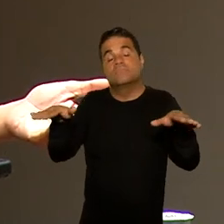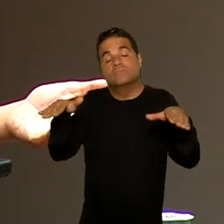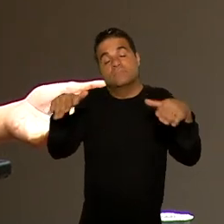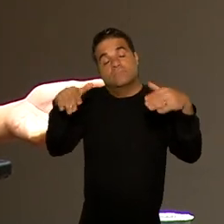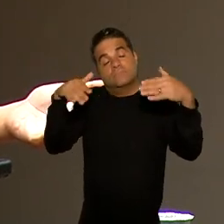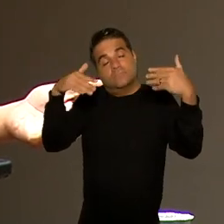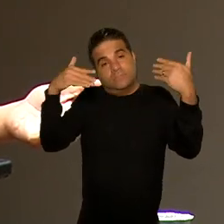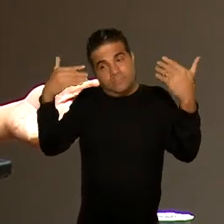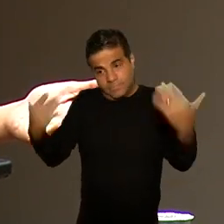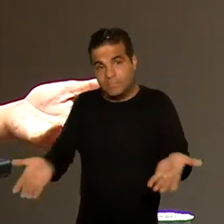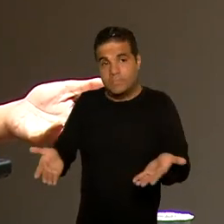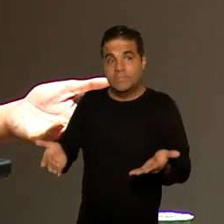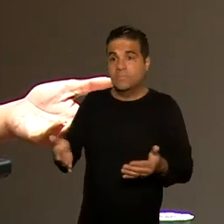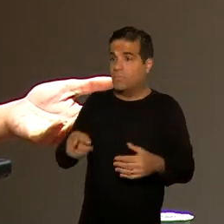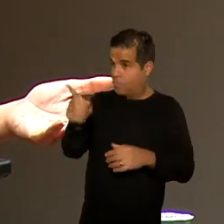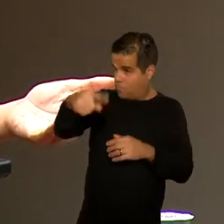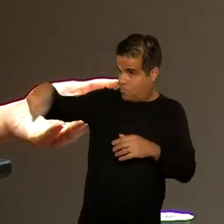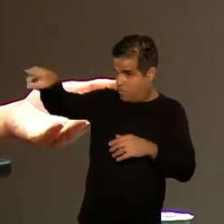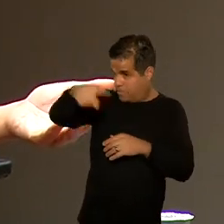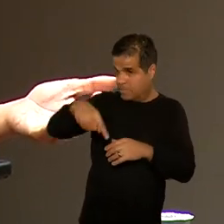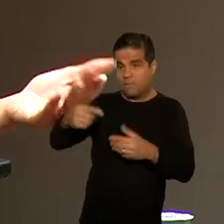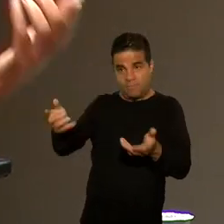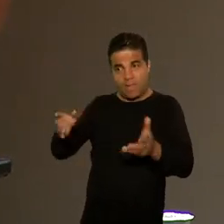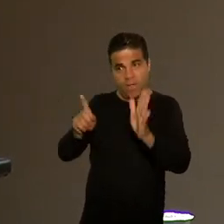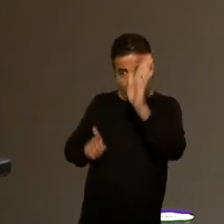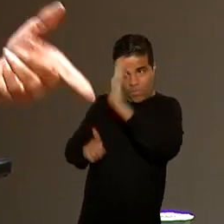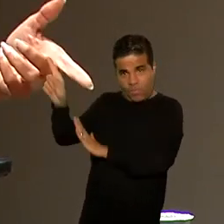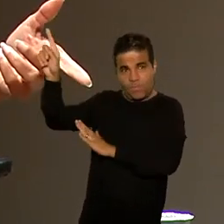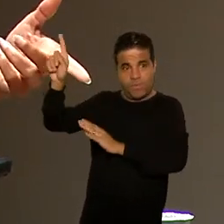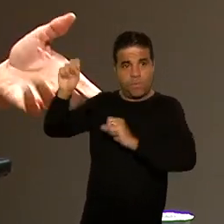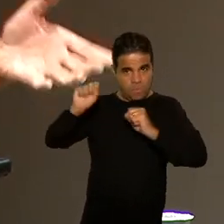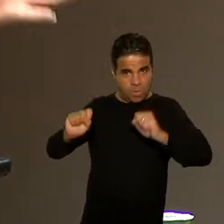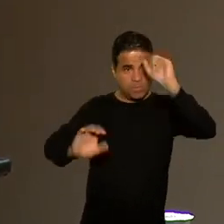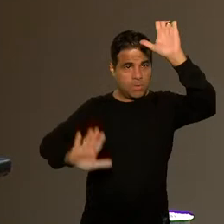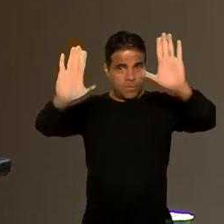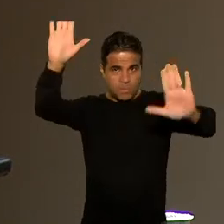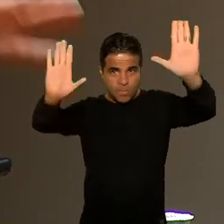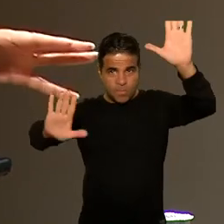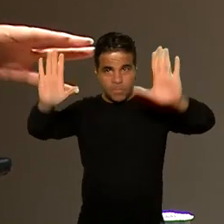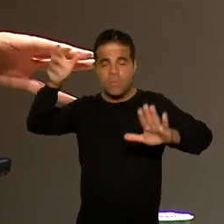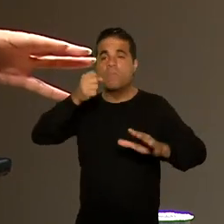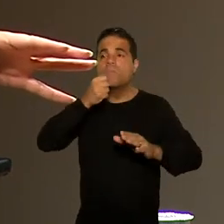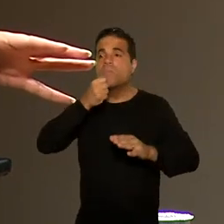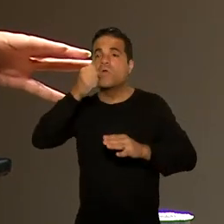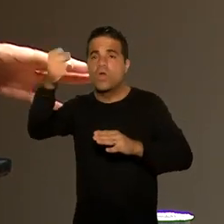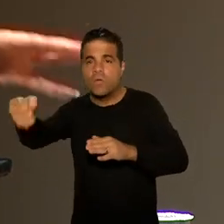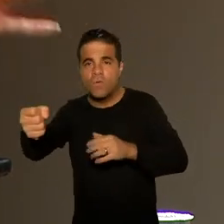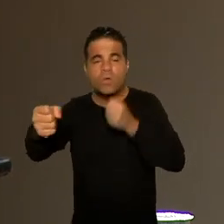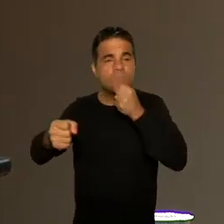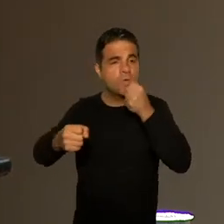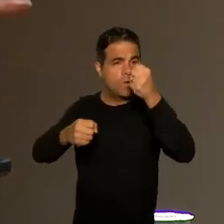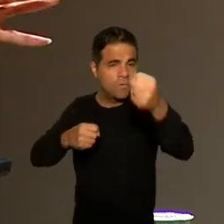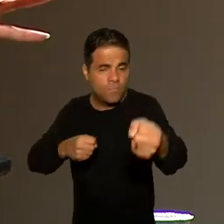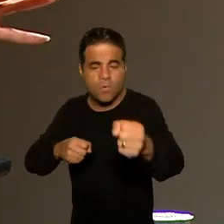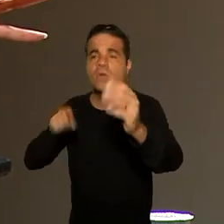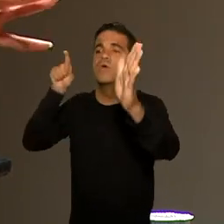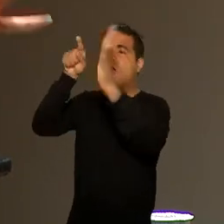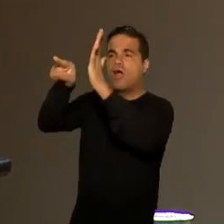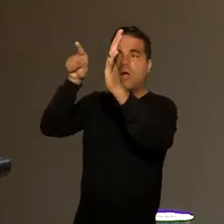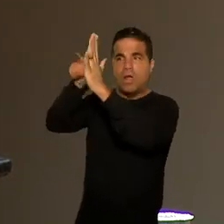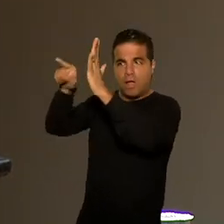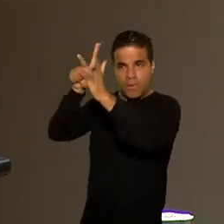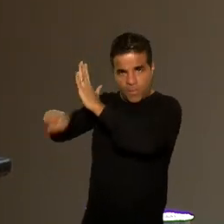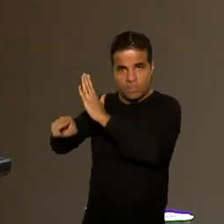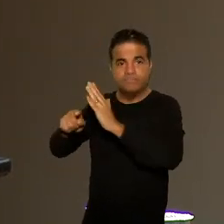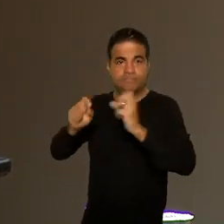mão única a gente quer ouvir vocês também não é mesmo vocês podem levantar a mão que a gente chega com o microfone até vocês para fazer as questões